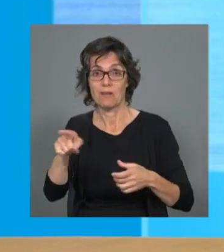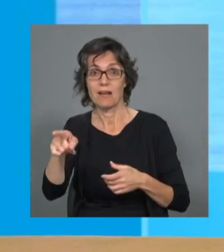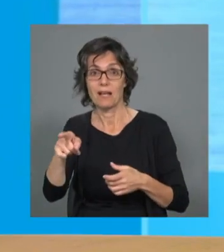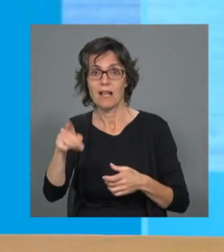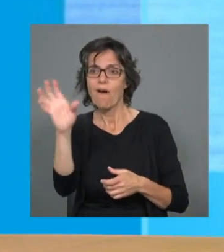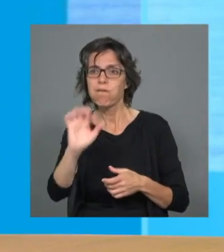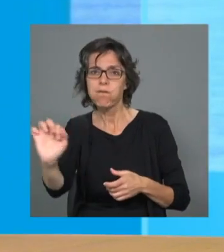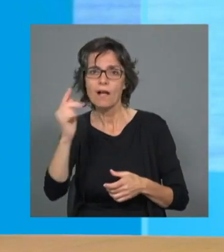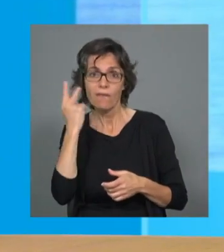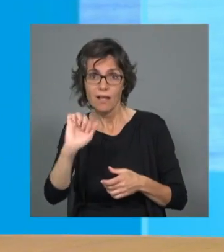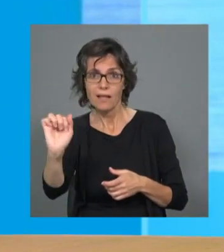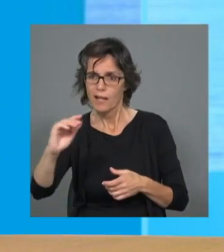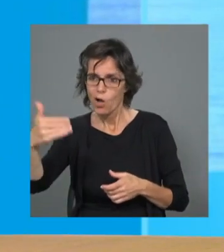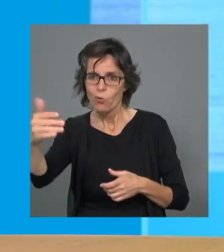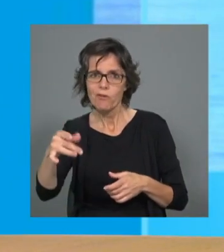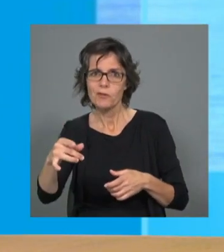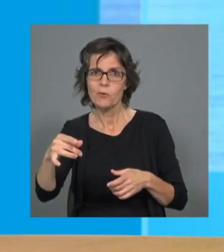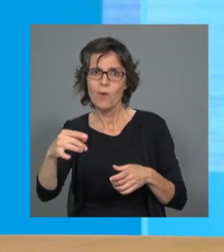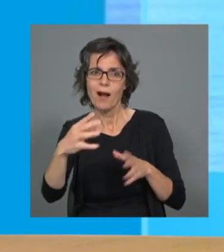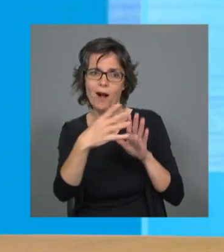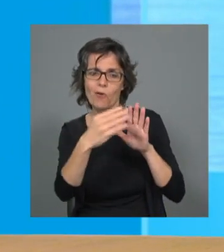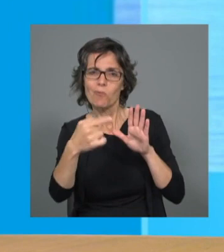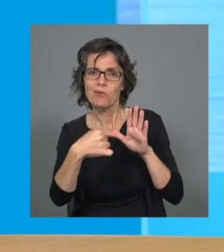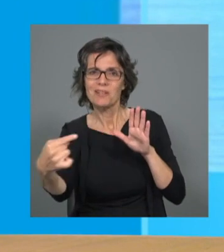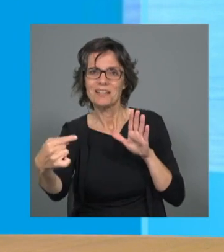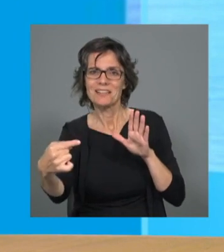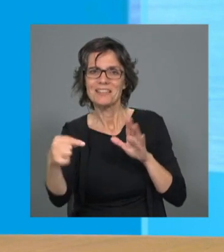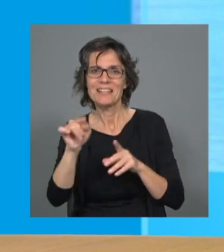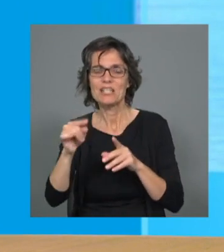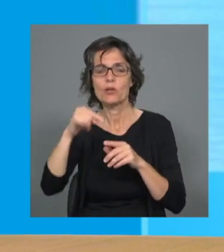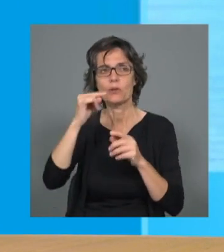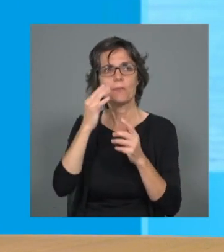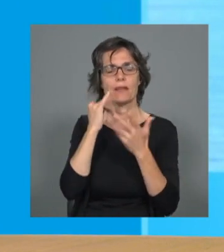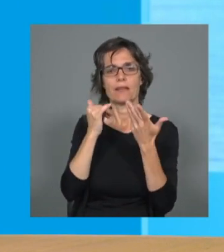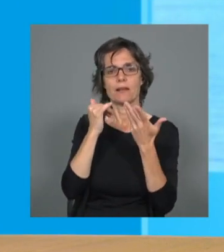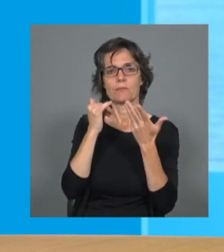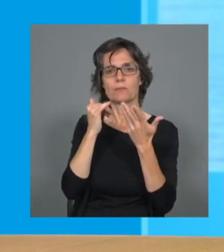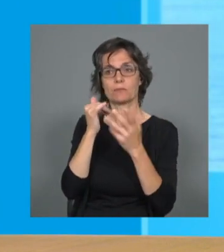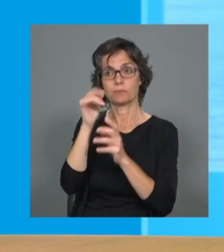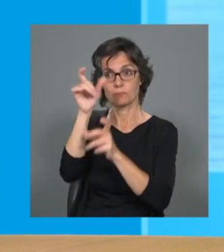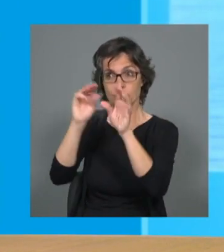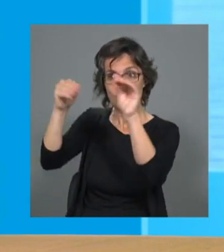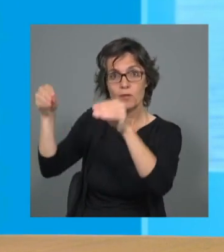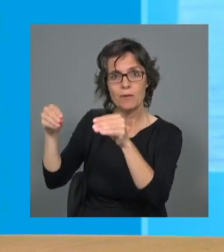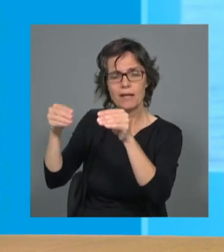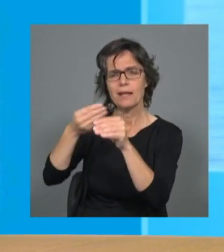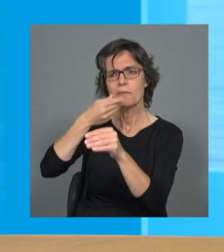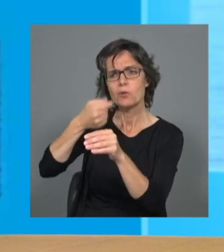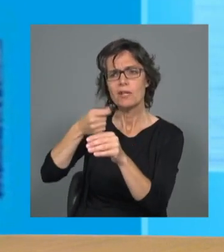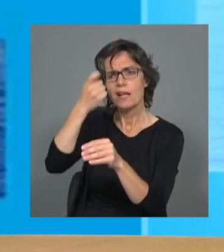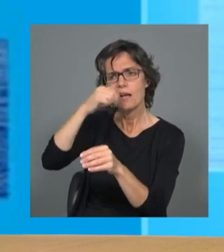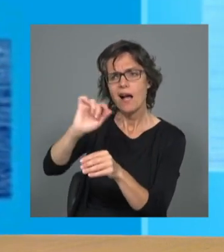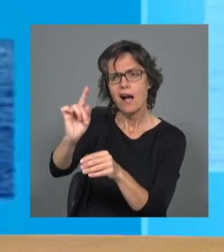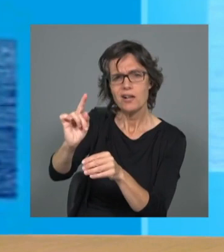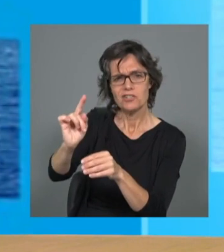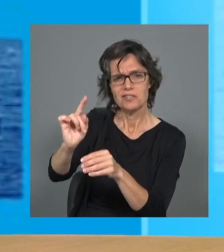como continuam a viver a sua vida e, portanto, tentámos pegar aqui em várias pessoas e que nos contassem a história numa ótica